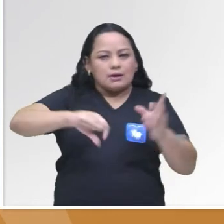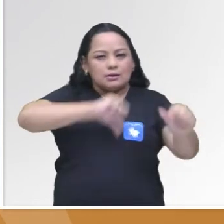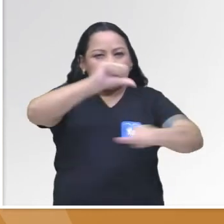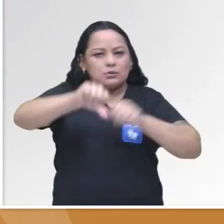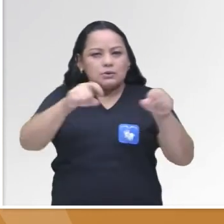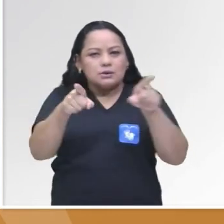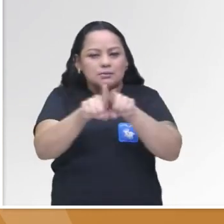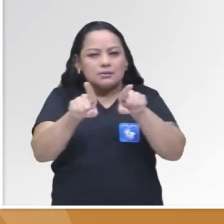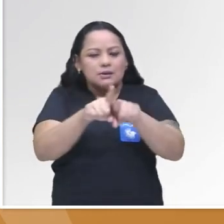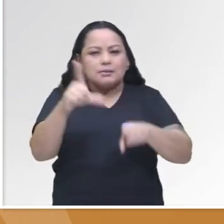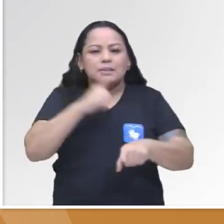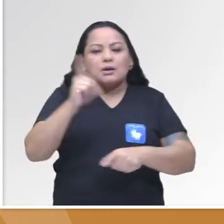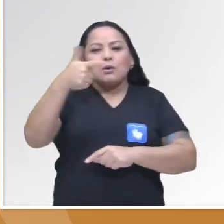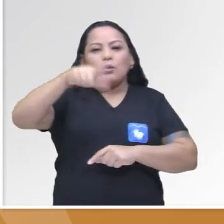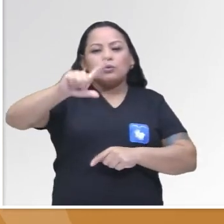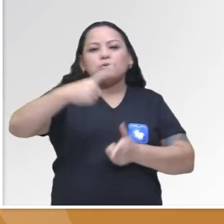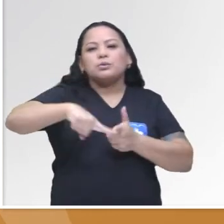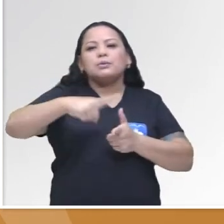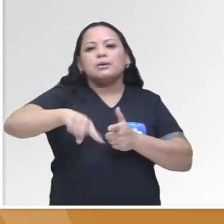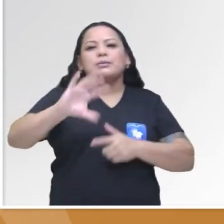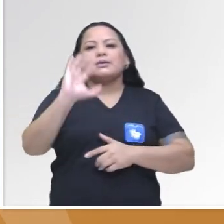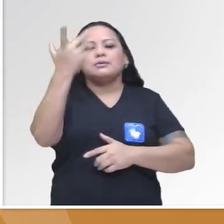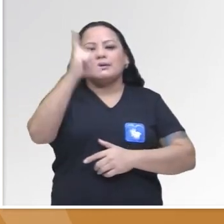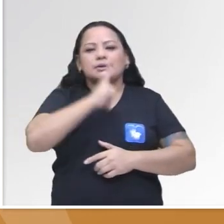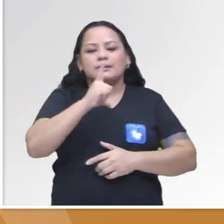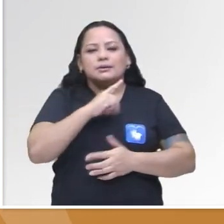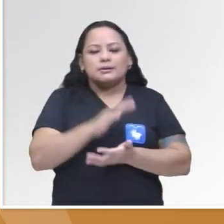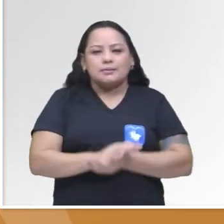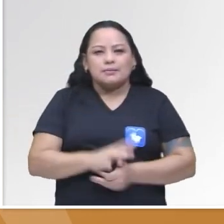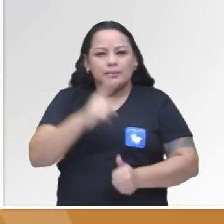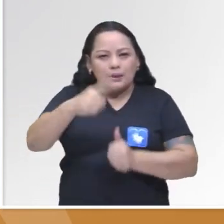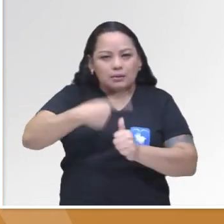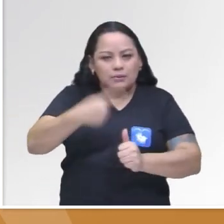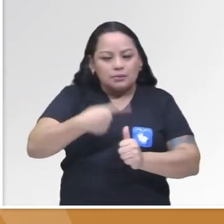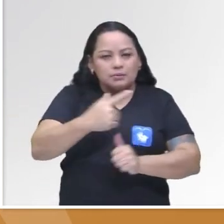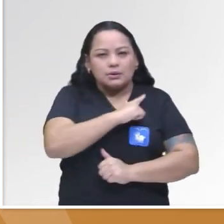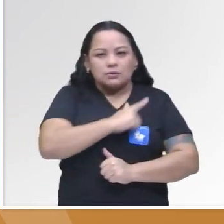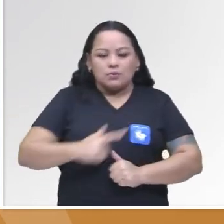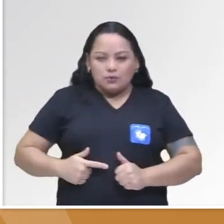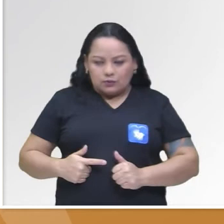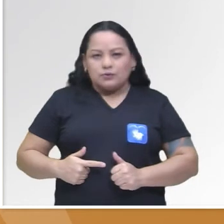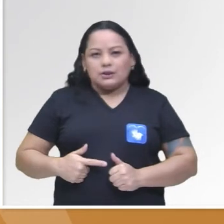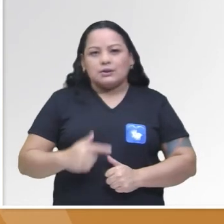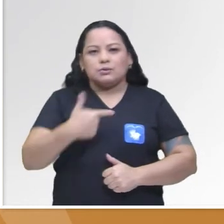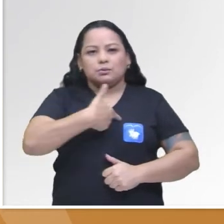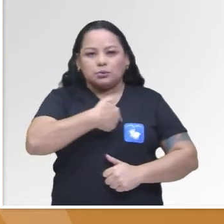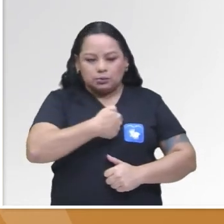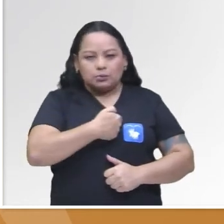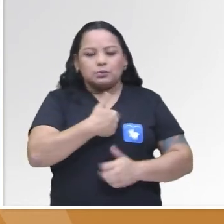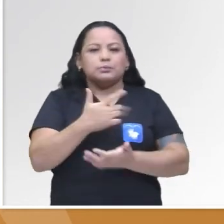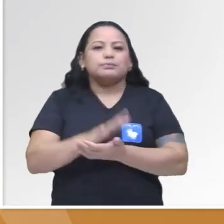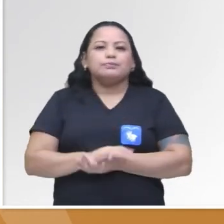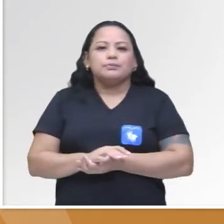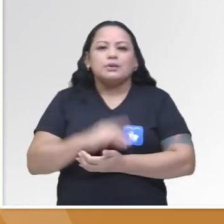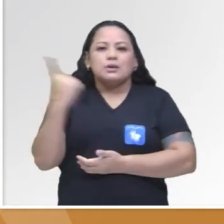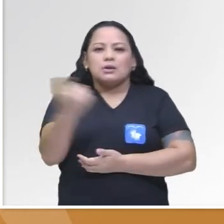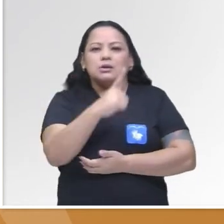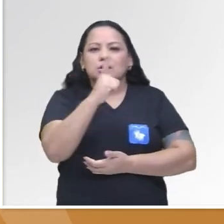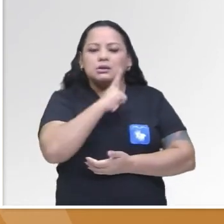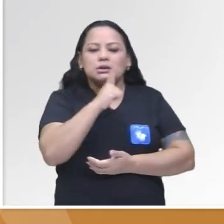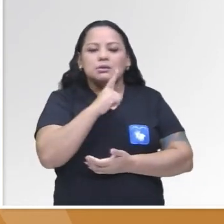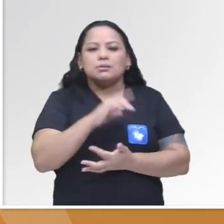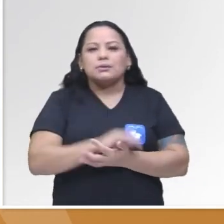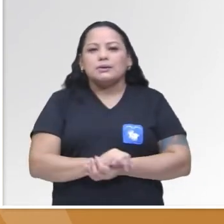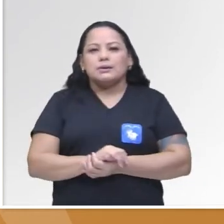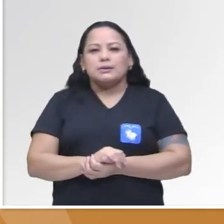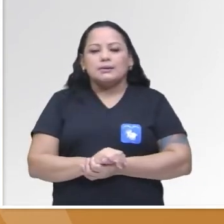vamos ver uma série de outros problemas. Se no seu primeiro governo, na primeira fase do governo, no governo provisório, nós tivemos ali